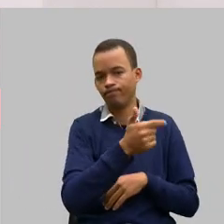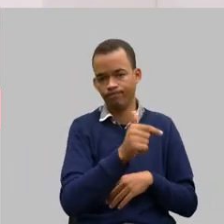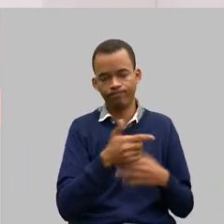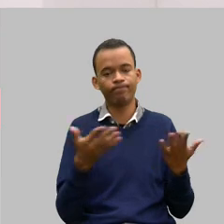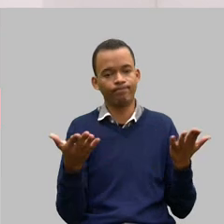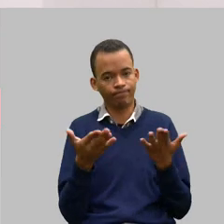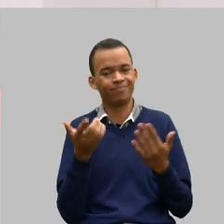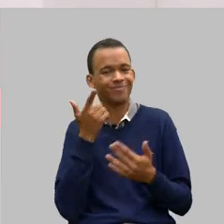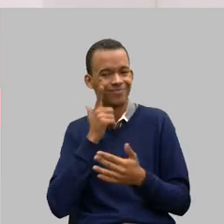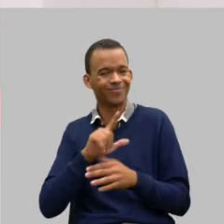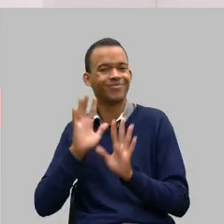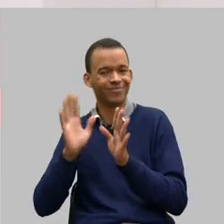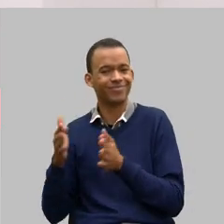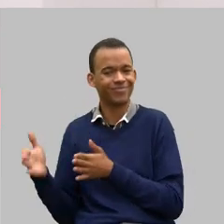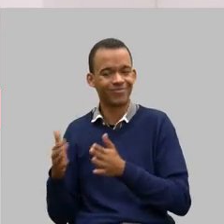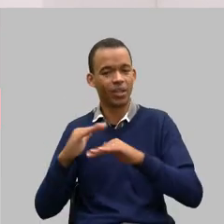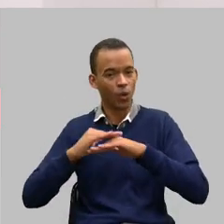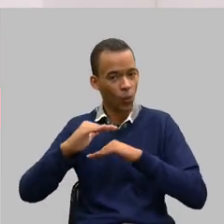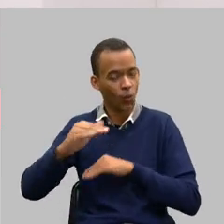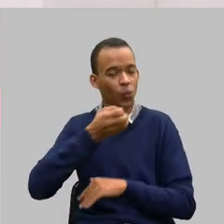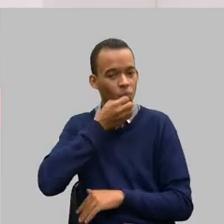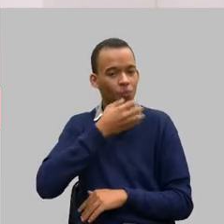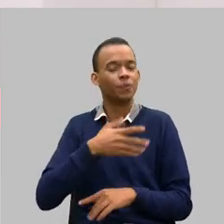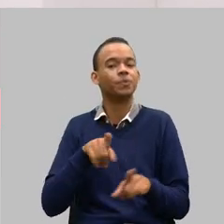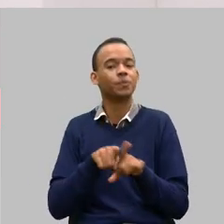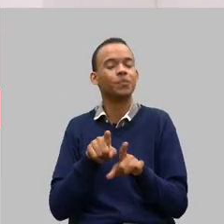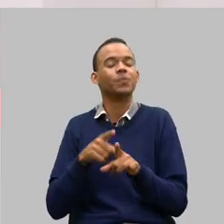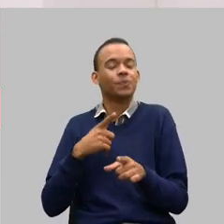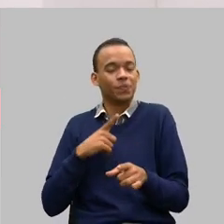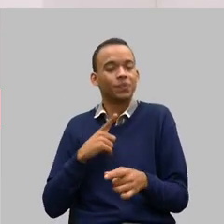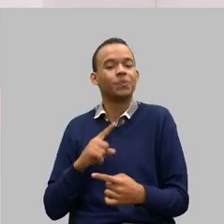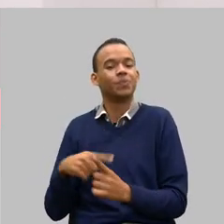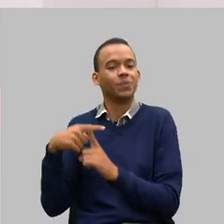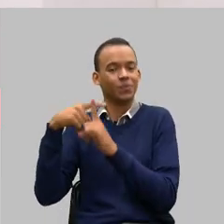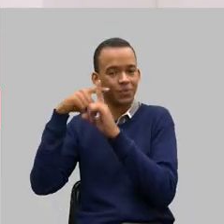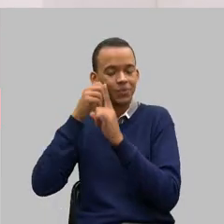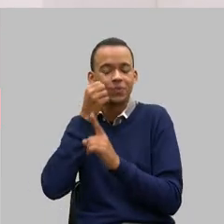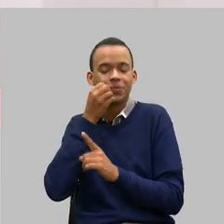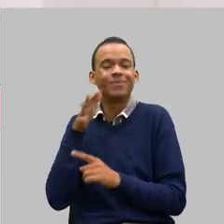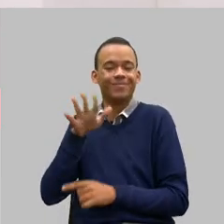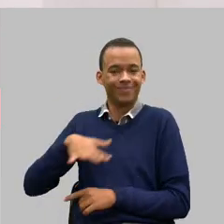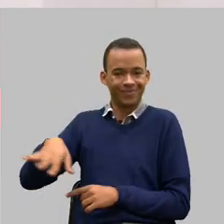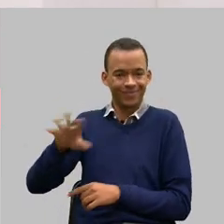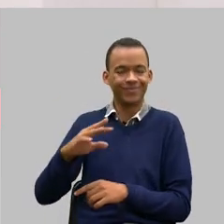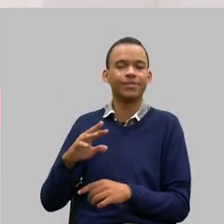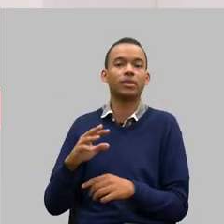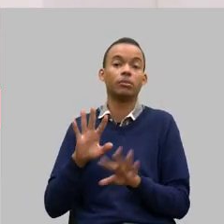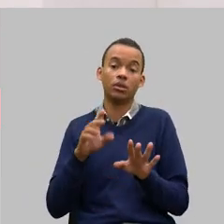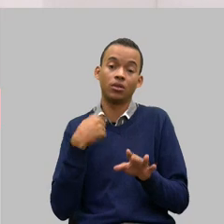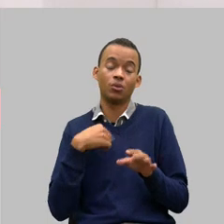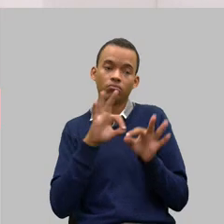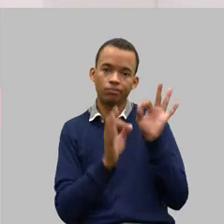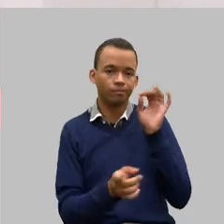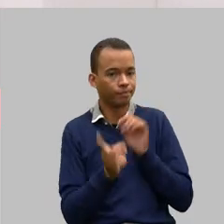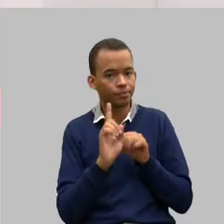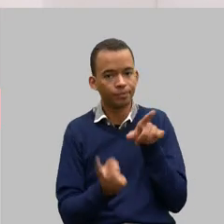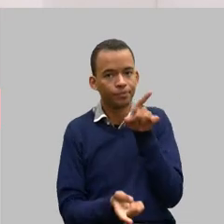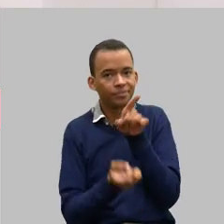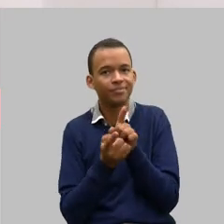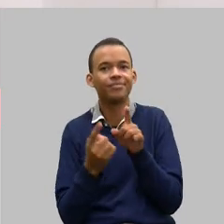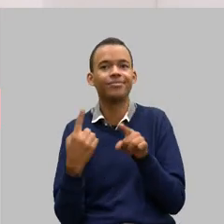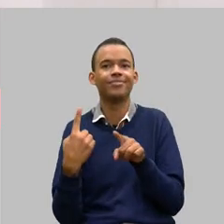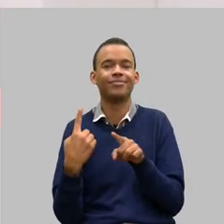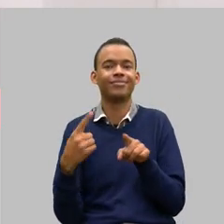tem um calçamento que leva e tem trazido grandes benefícios para aquela região mas eu vou sou muito breve que eu poderia hoje que cobrar o Rodrigo